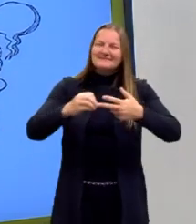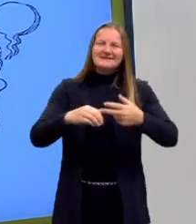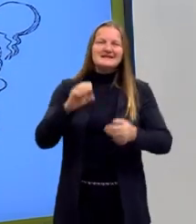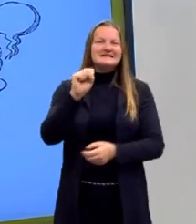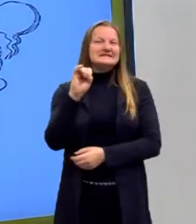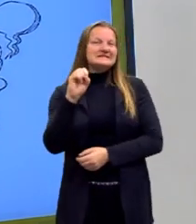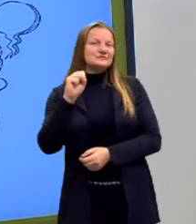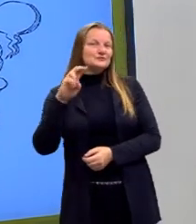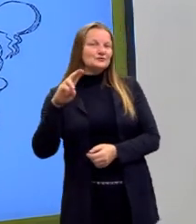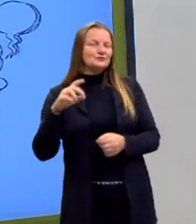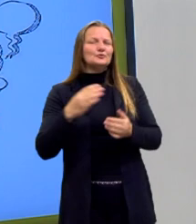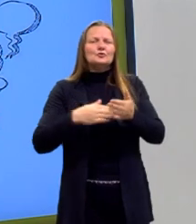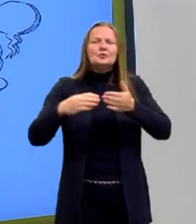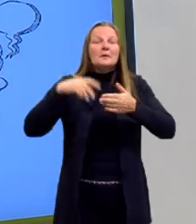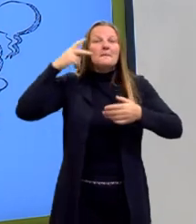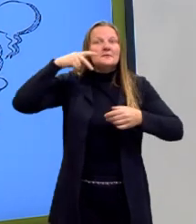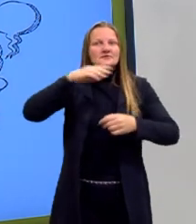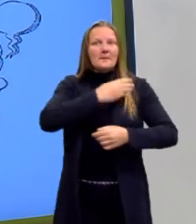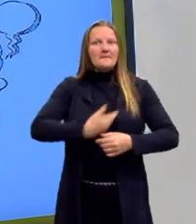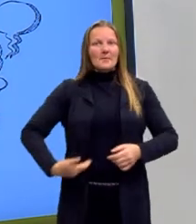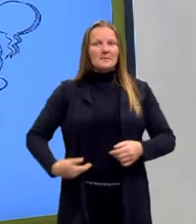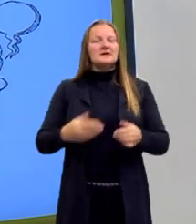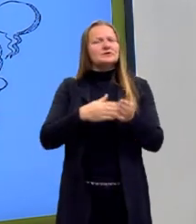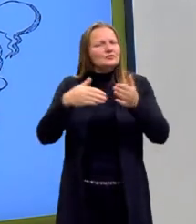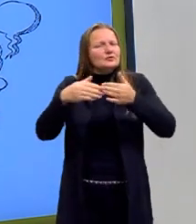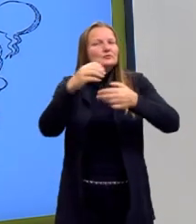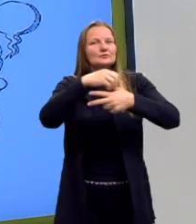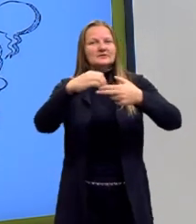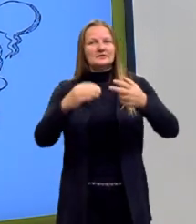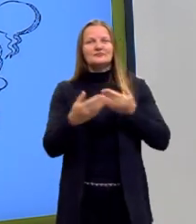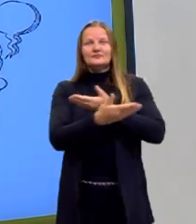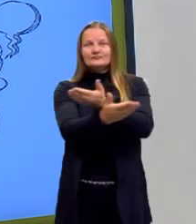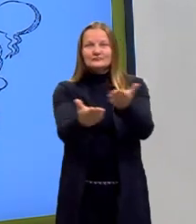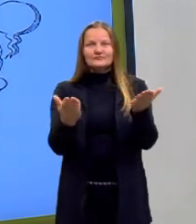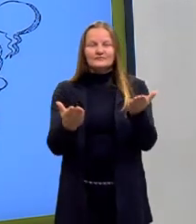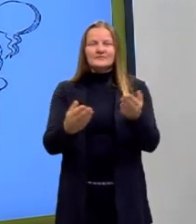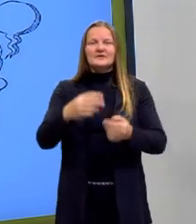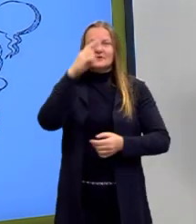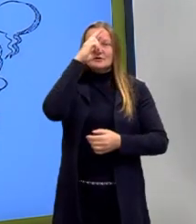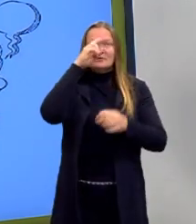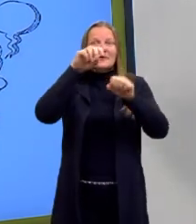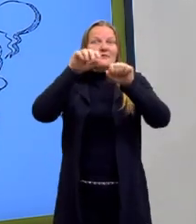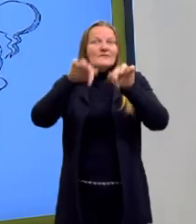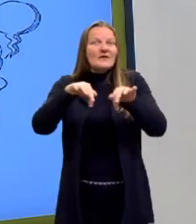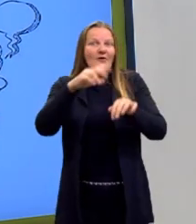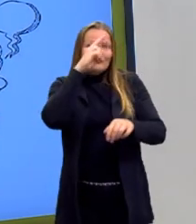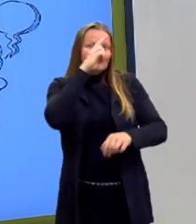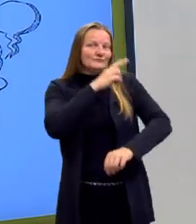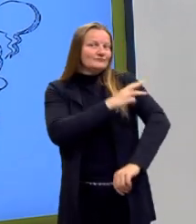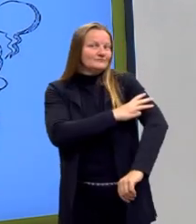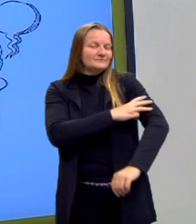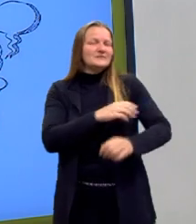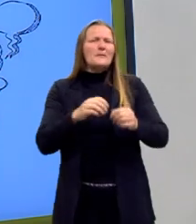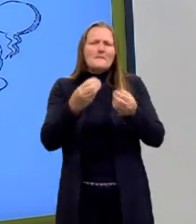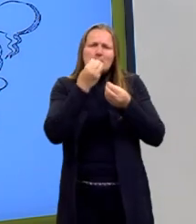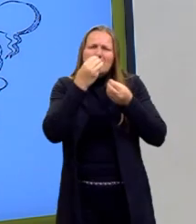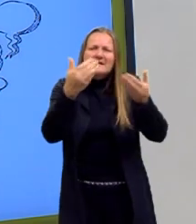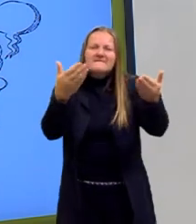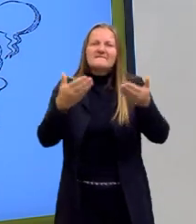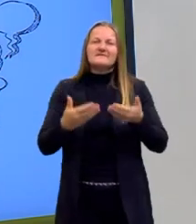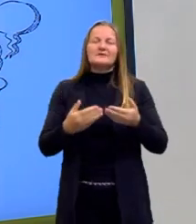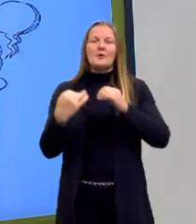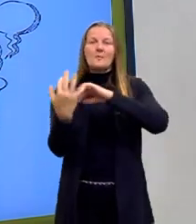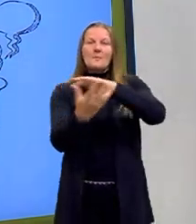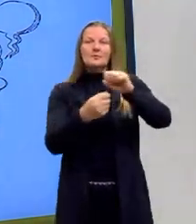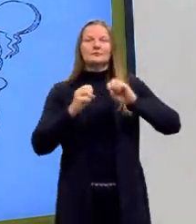todas as políticas públicas aí que o Enem traz para você que está terminando o ensino médio e você também que vai fazer o Enem bem-vindo ao